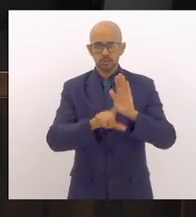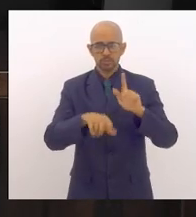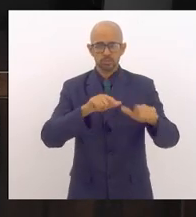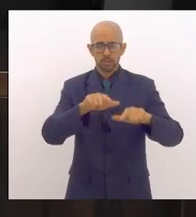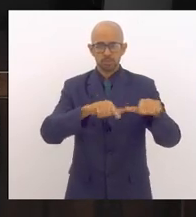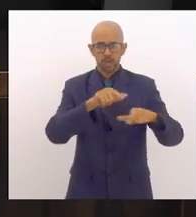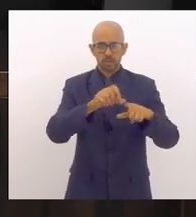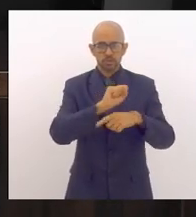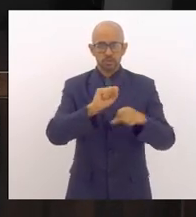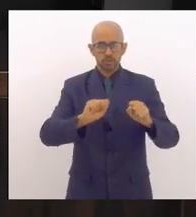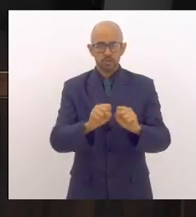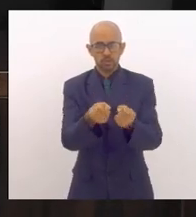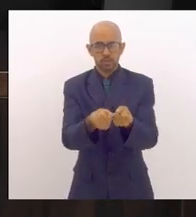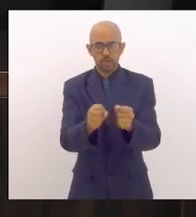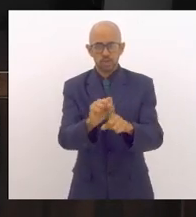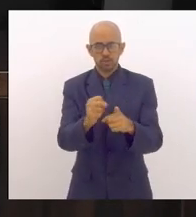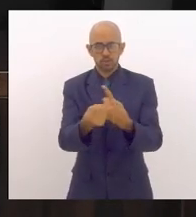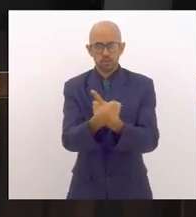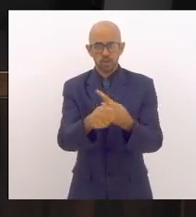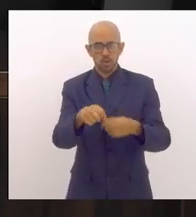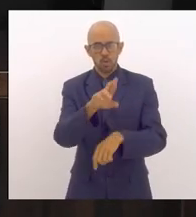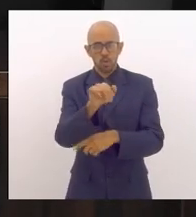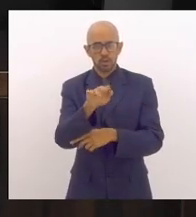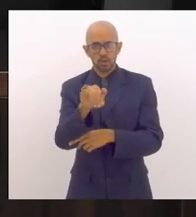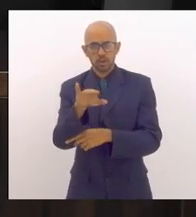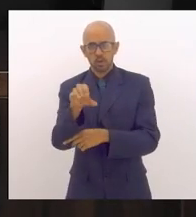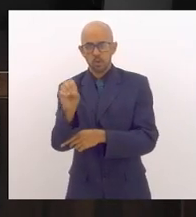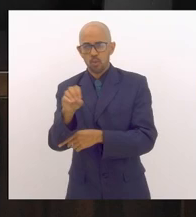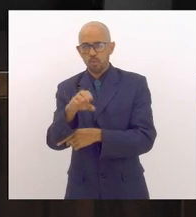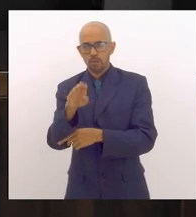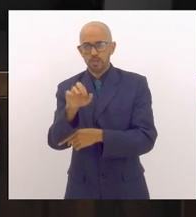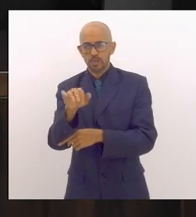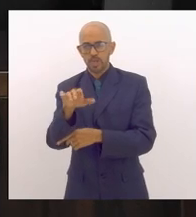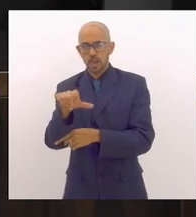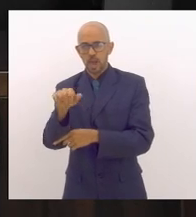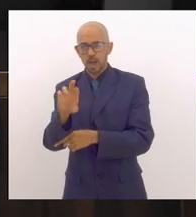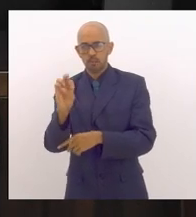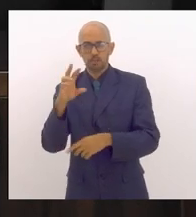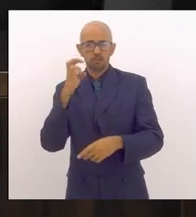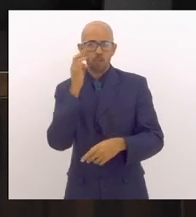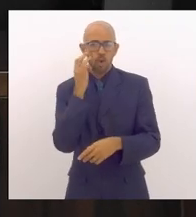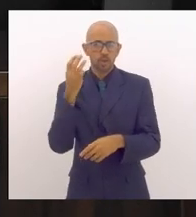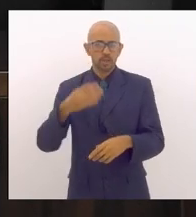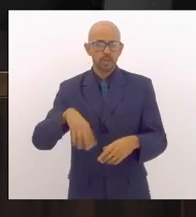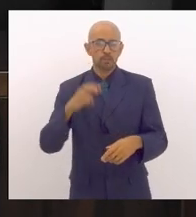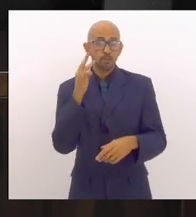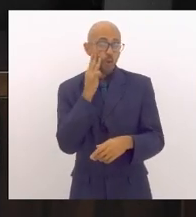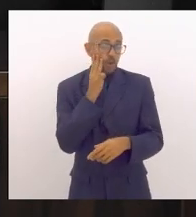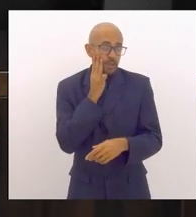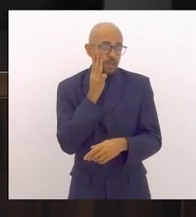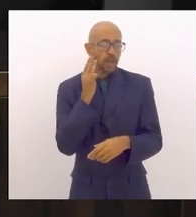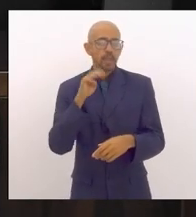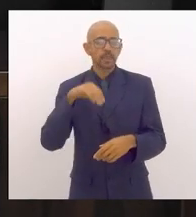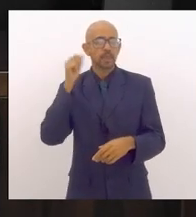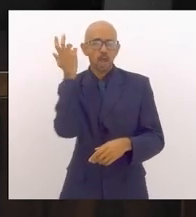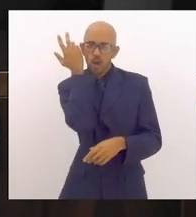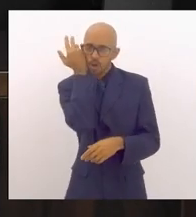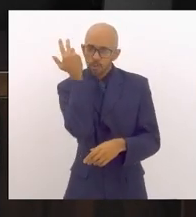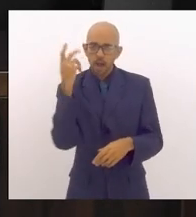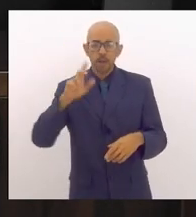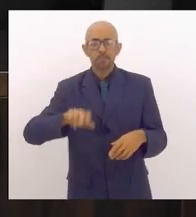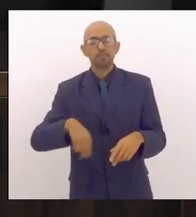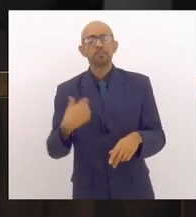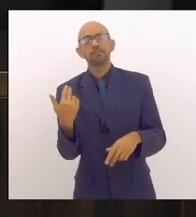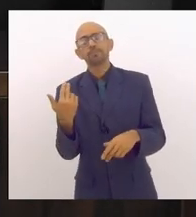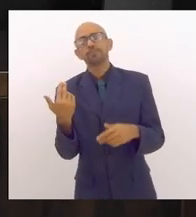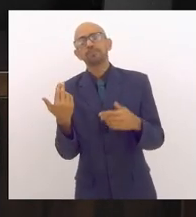Social. Relatores, deputados Rodrigo Bacelar, Flávio Serafini, Mônica Francisco e Eliomar Coelho. Pendente de pareceres das Comissões